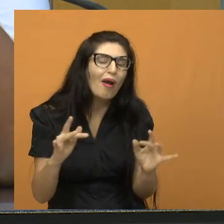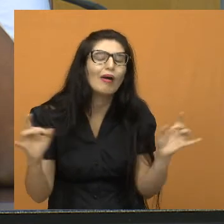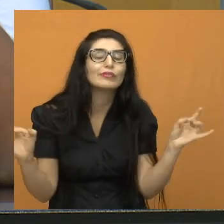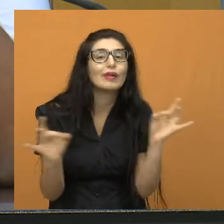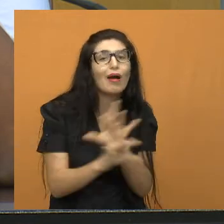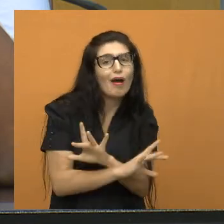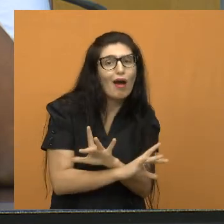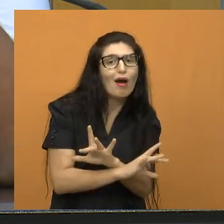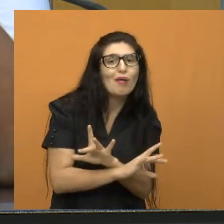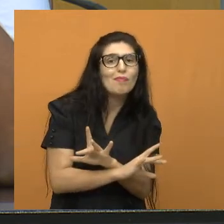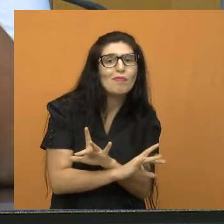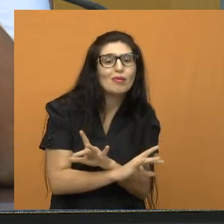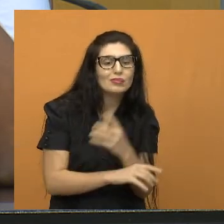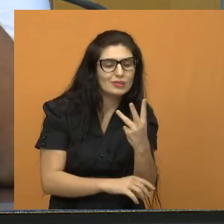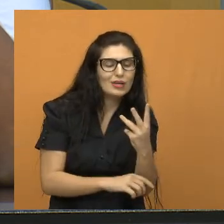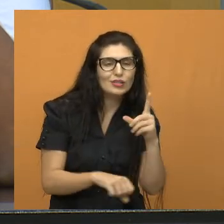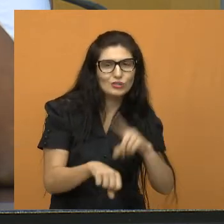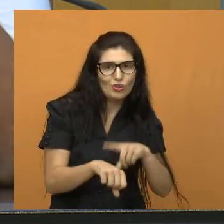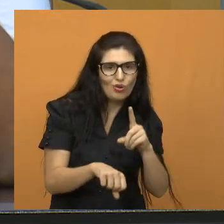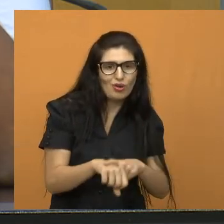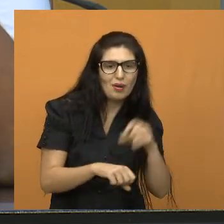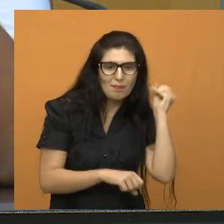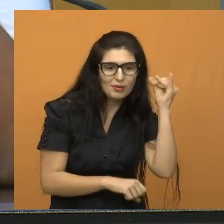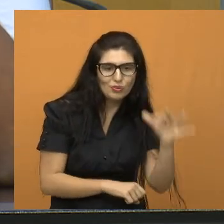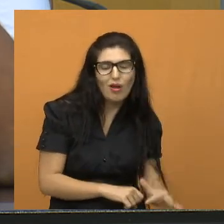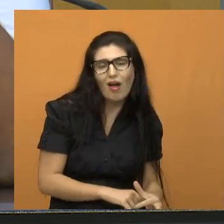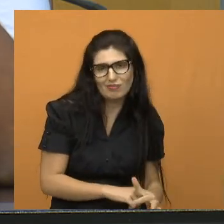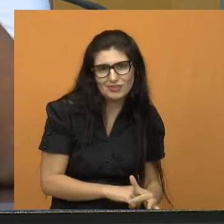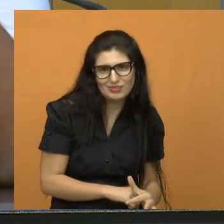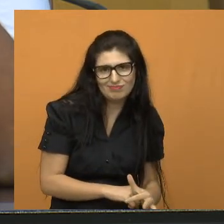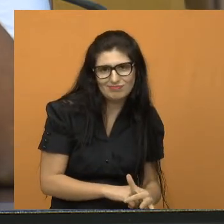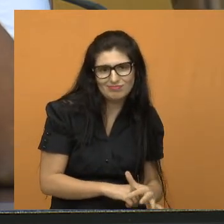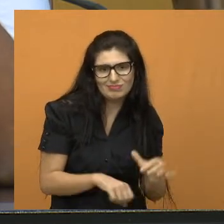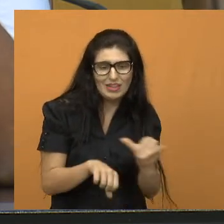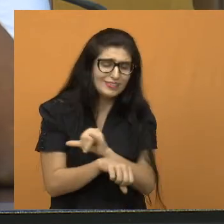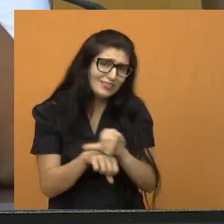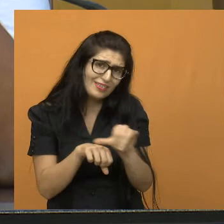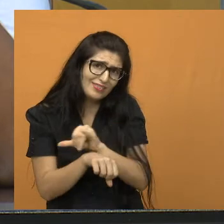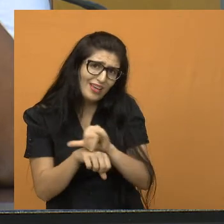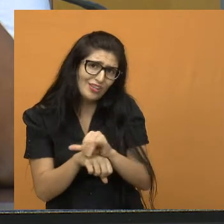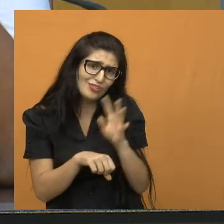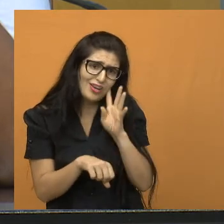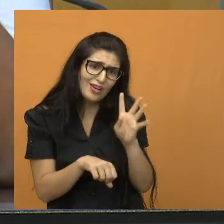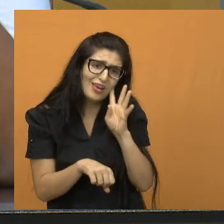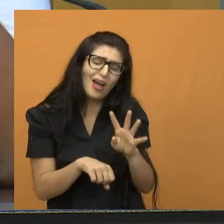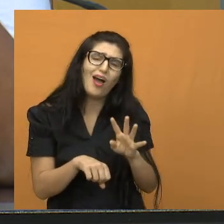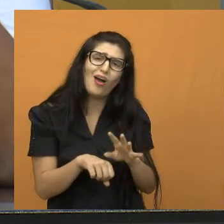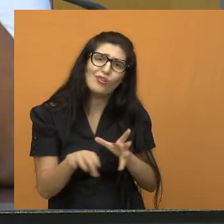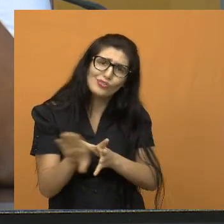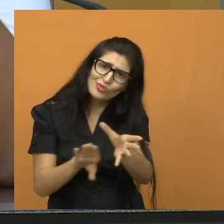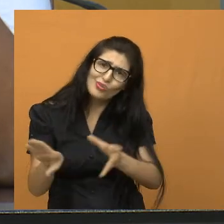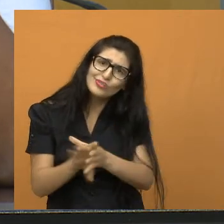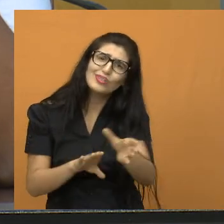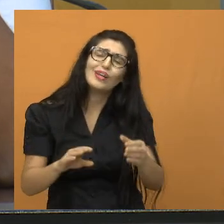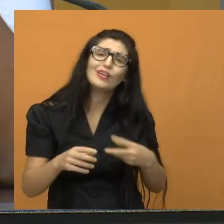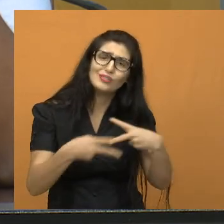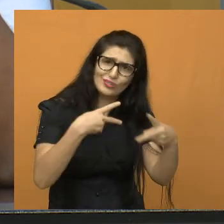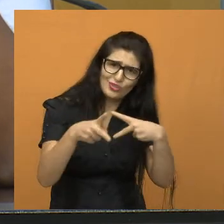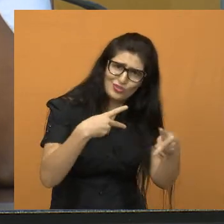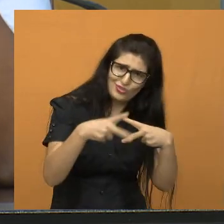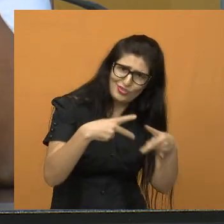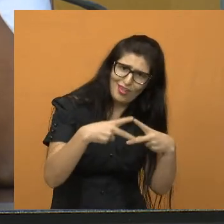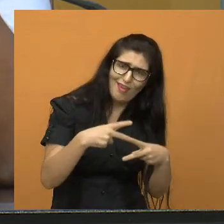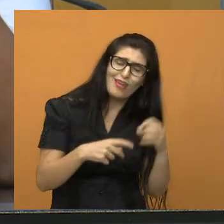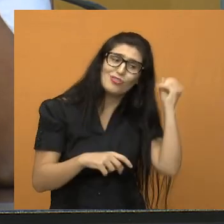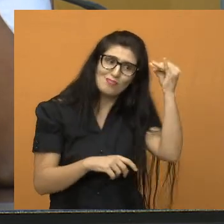manhã. Porque é a hora que os namorados estão namorando, não é durante o dia. Lá na Sagrada Família, em São José, é de